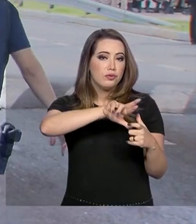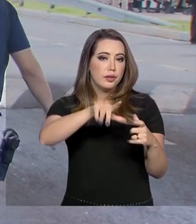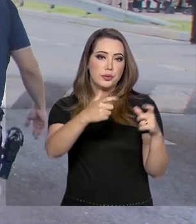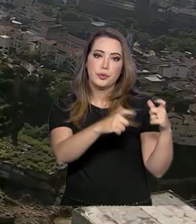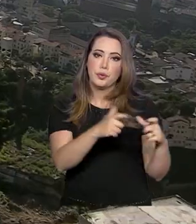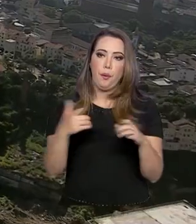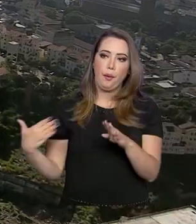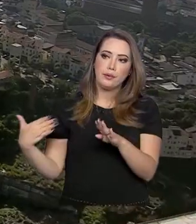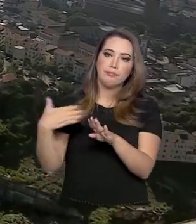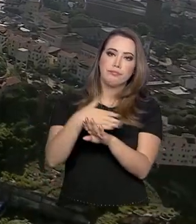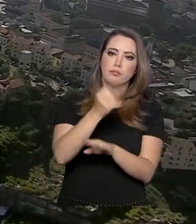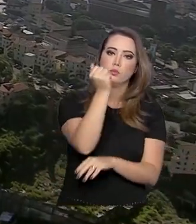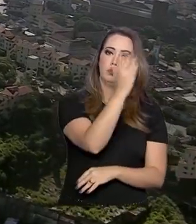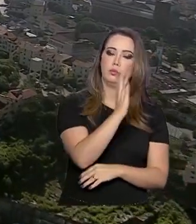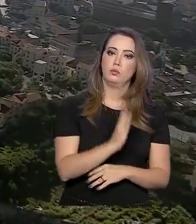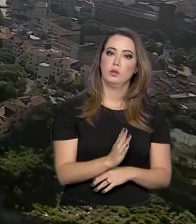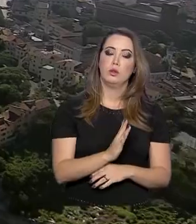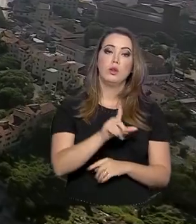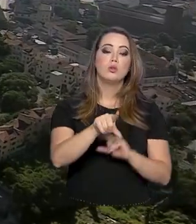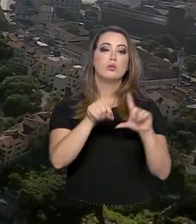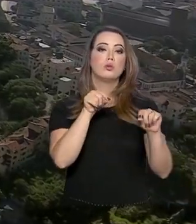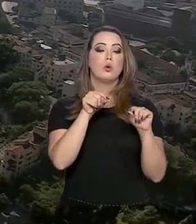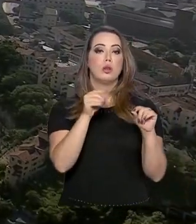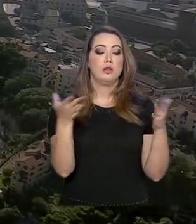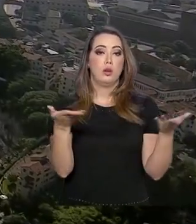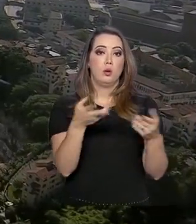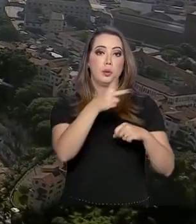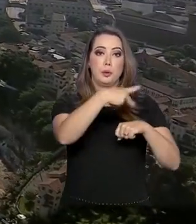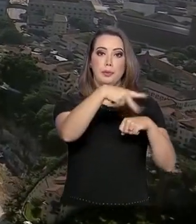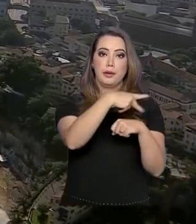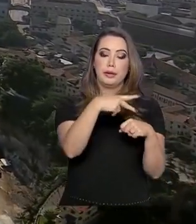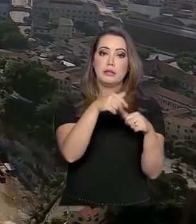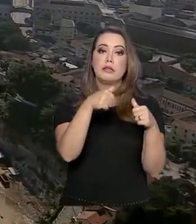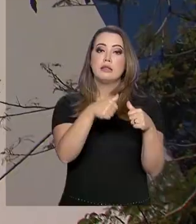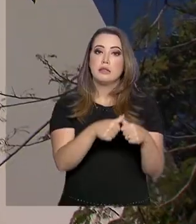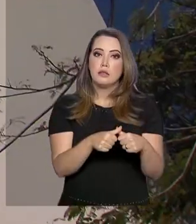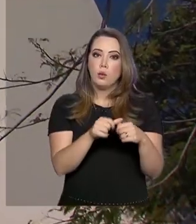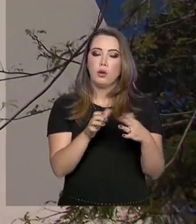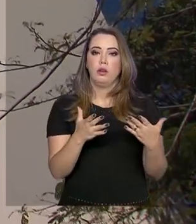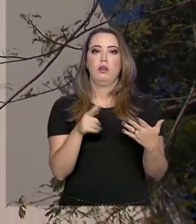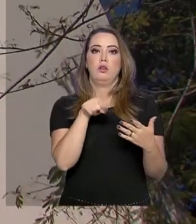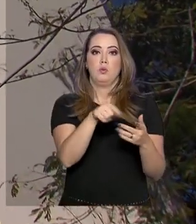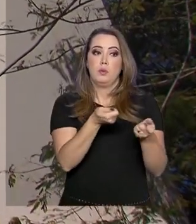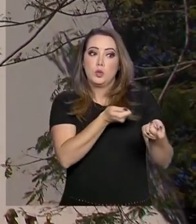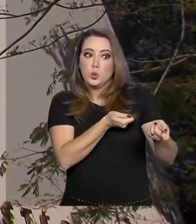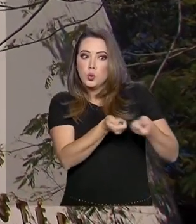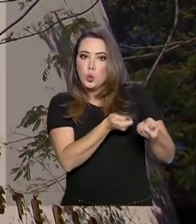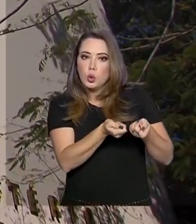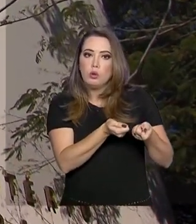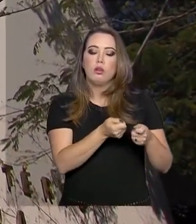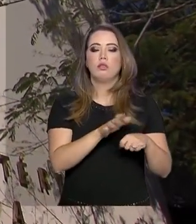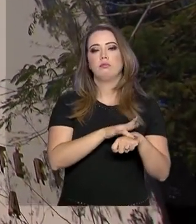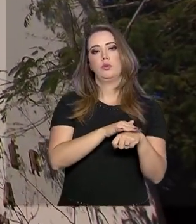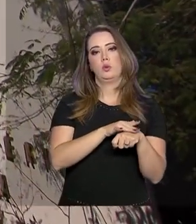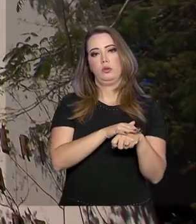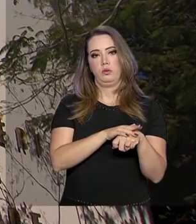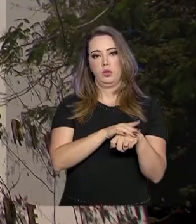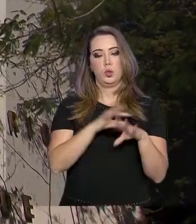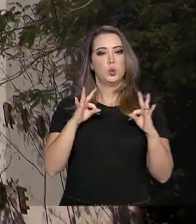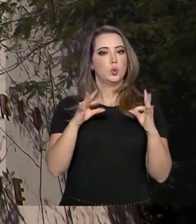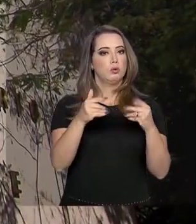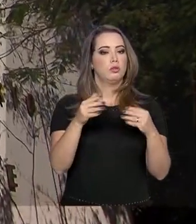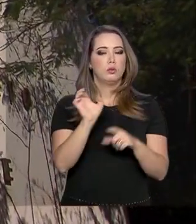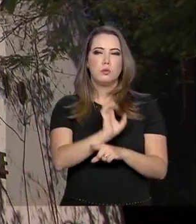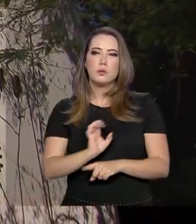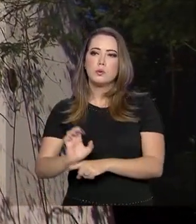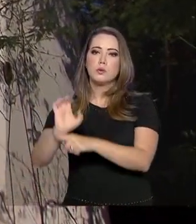fronteiras. Ficou definido que o país entra agora na fase de contenção. De acordo com a Casa Civil, todos os